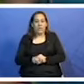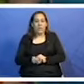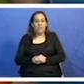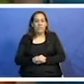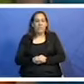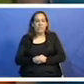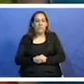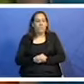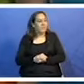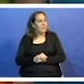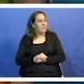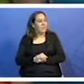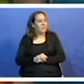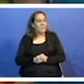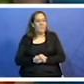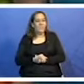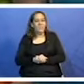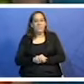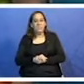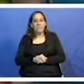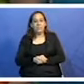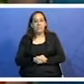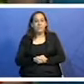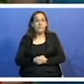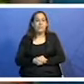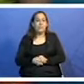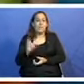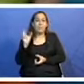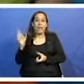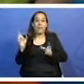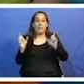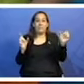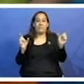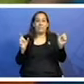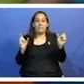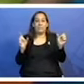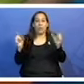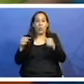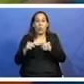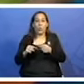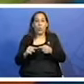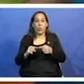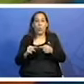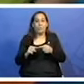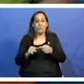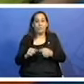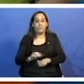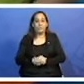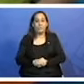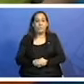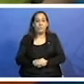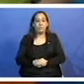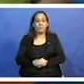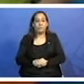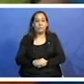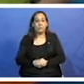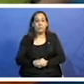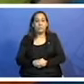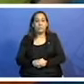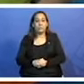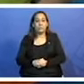Elefante. Olha aqui, ó, garante, gigante e elefante. O que, que aconteceu com essas 3 palavras? Terminaram com